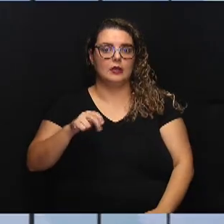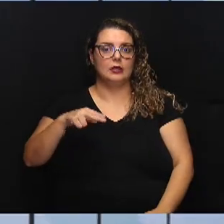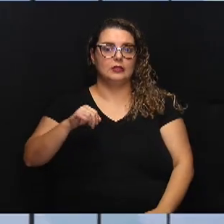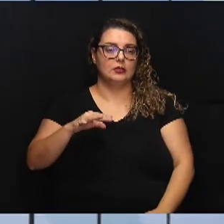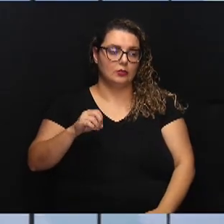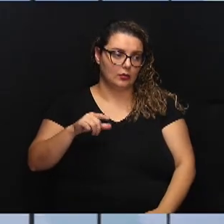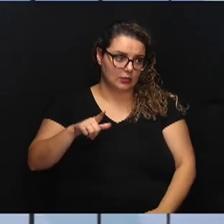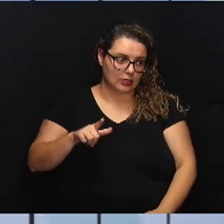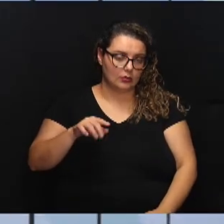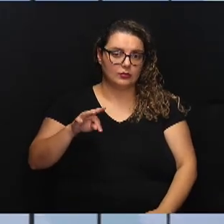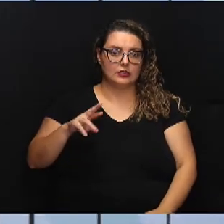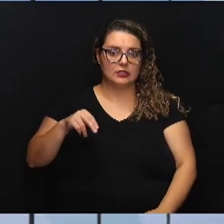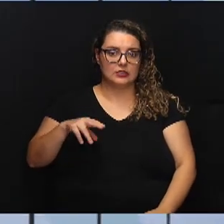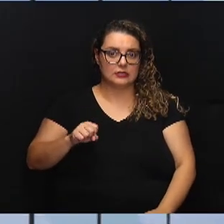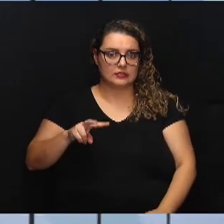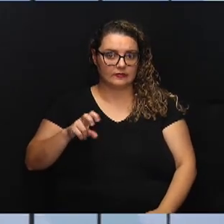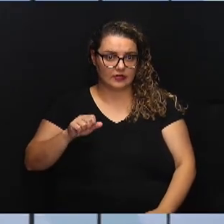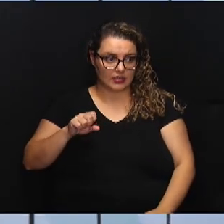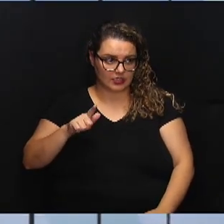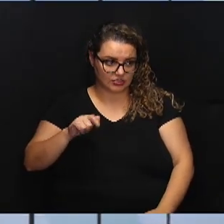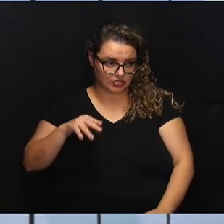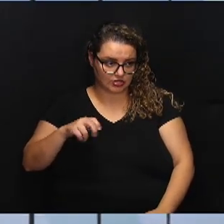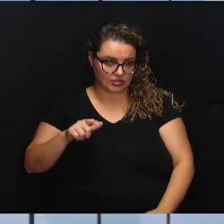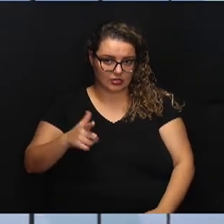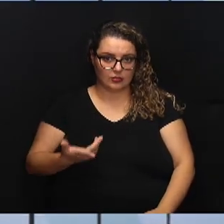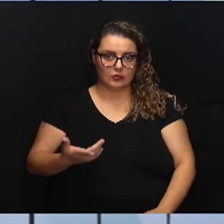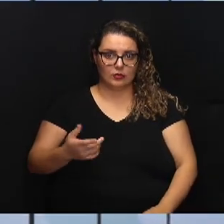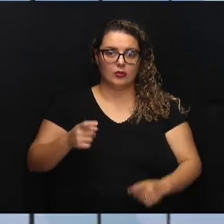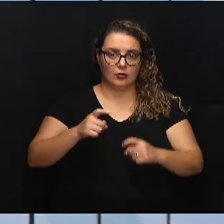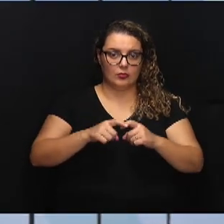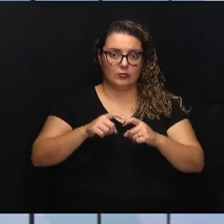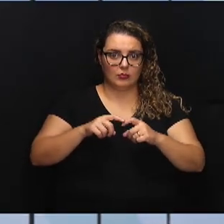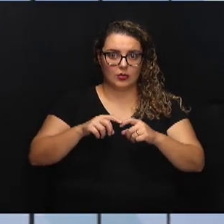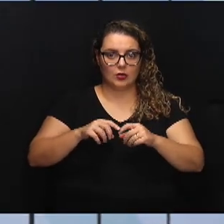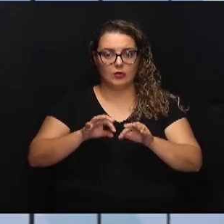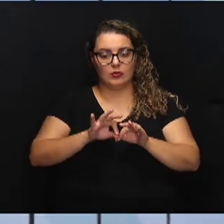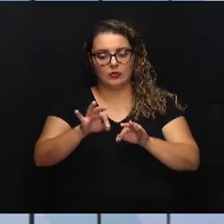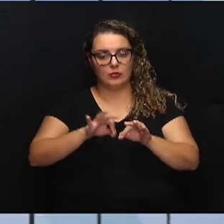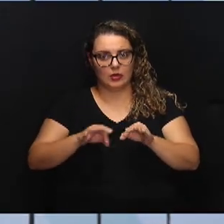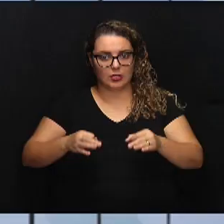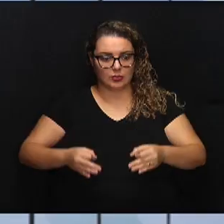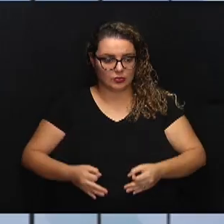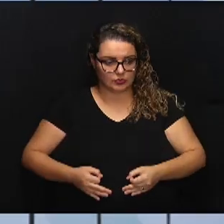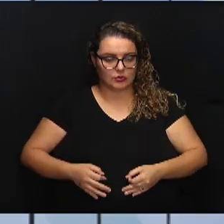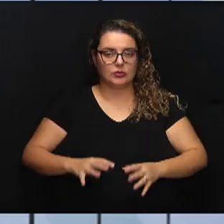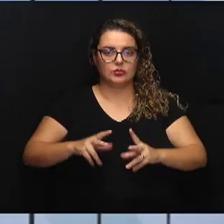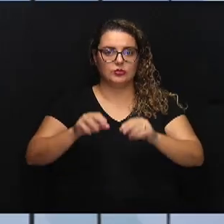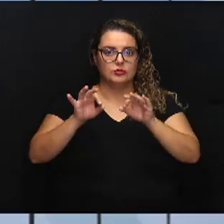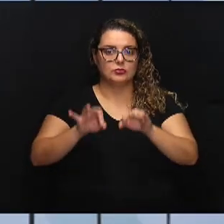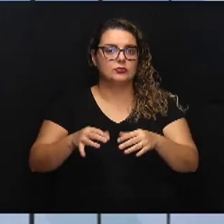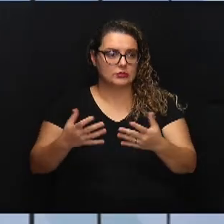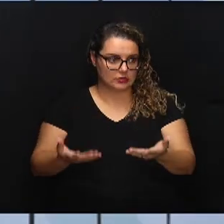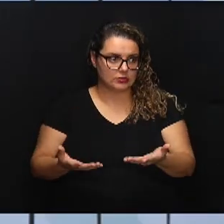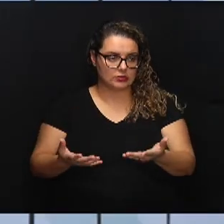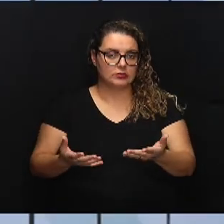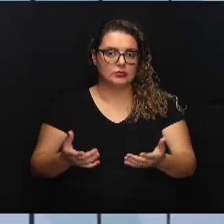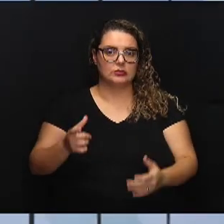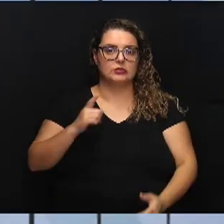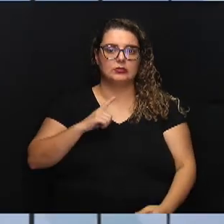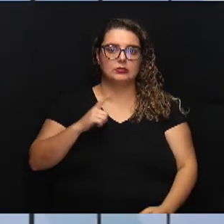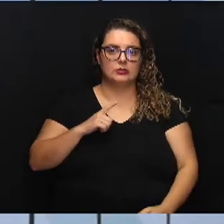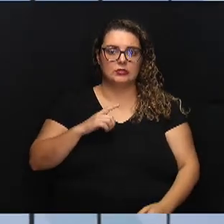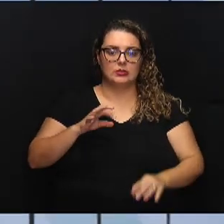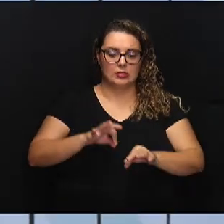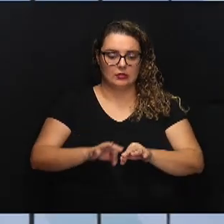transvaginal. Quando faz o transvaginal, o médico olha ali o tamanho dos ovários, vê se está tudo certinho, né? Tem a